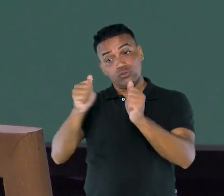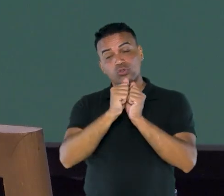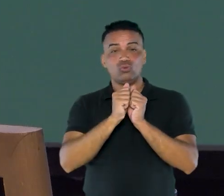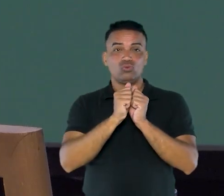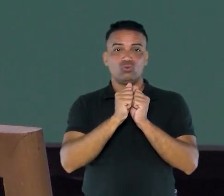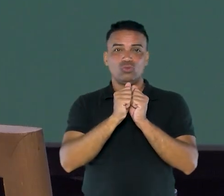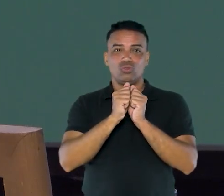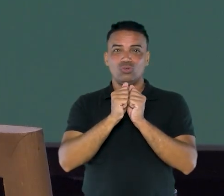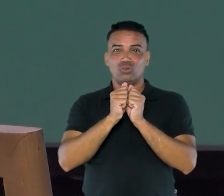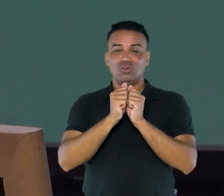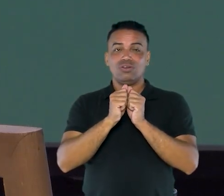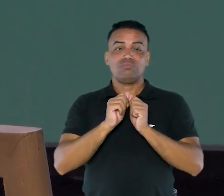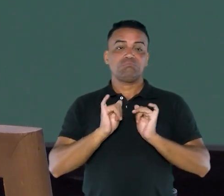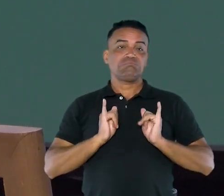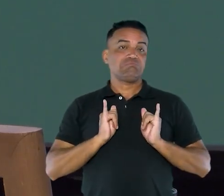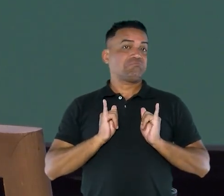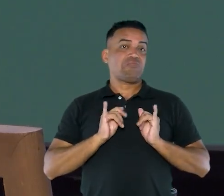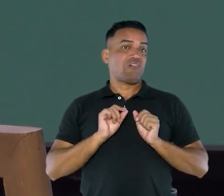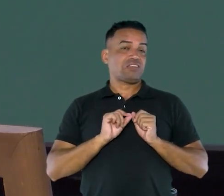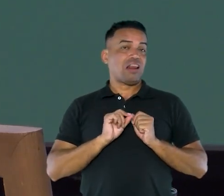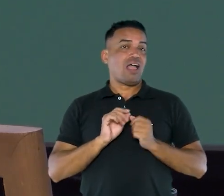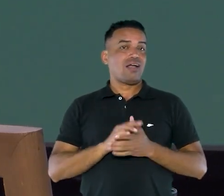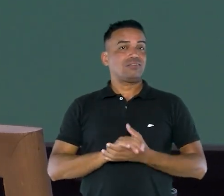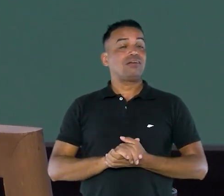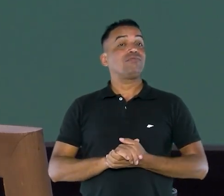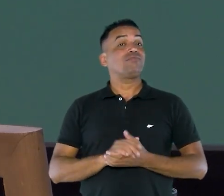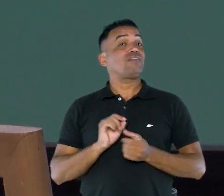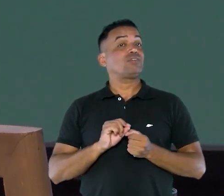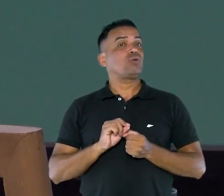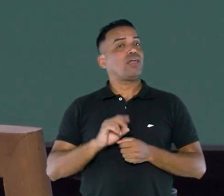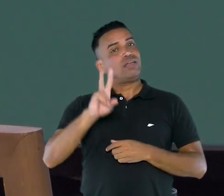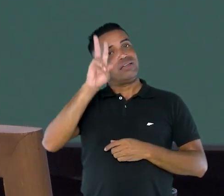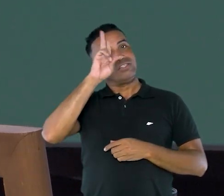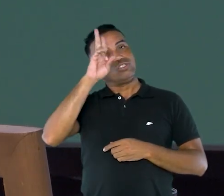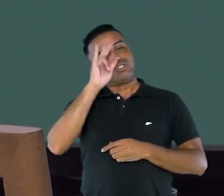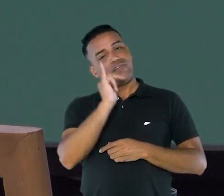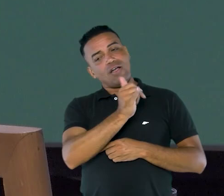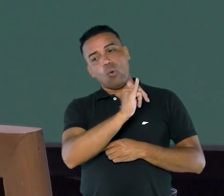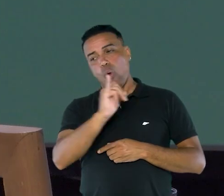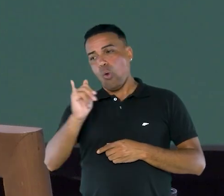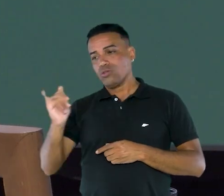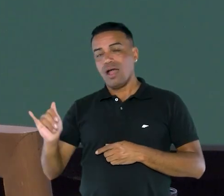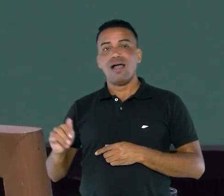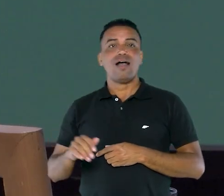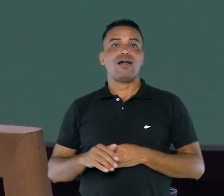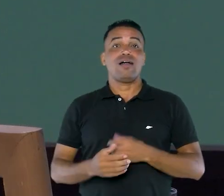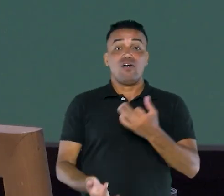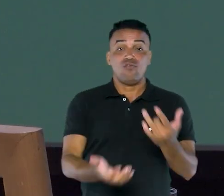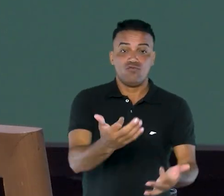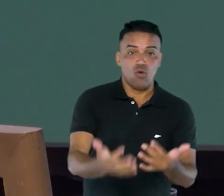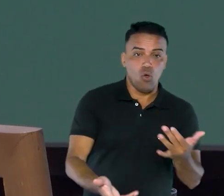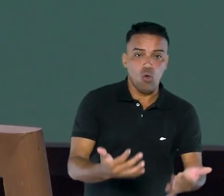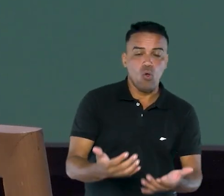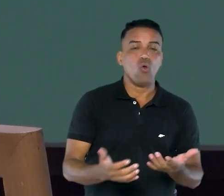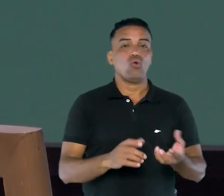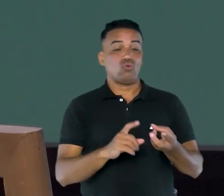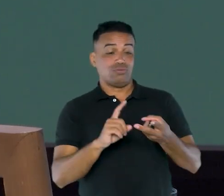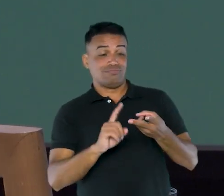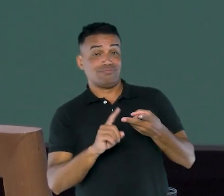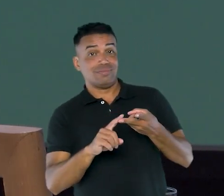não fazer nada. Vai o quê? Contar história, vai estar em torno da fogueira, vai